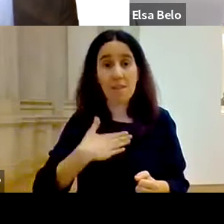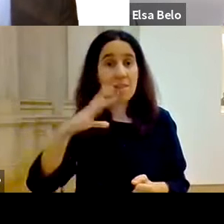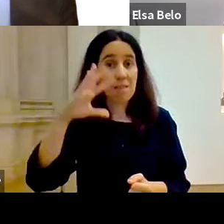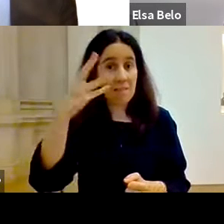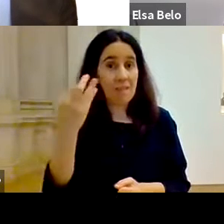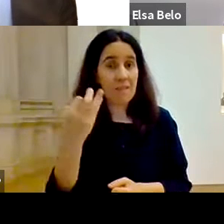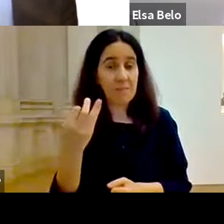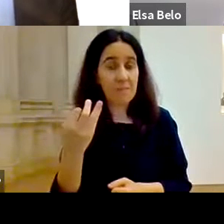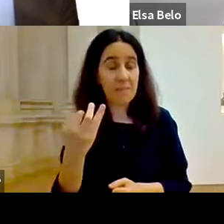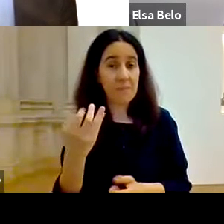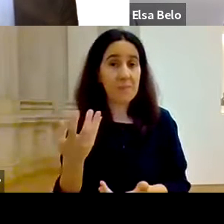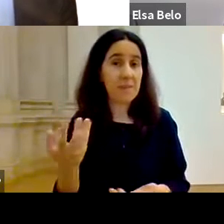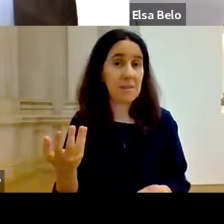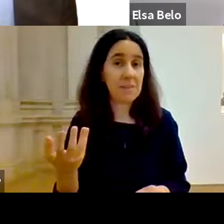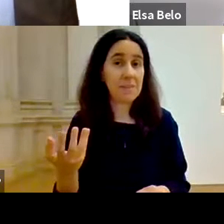muito